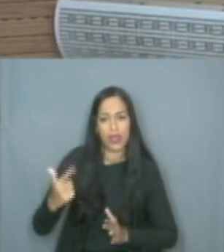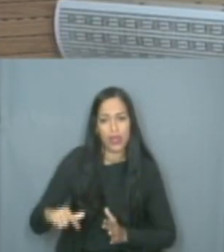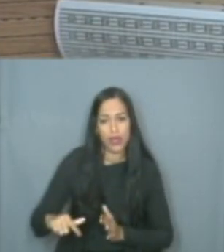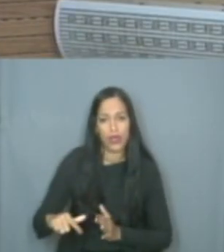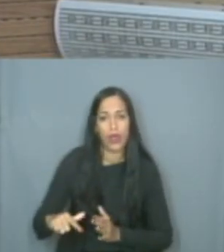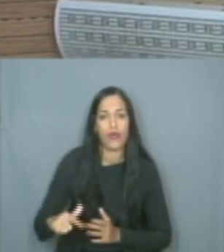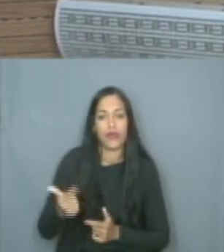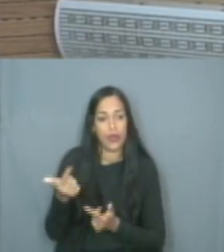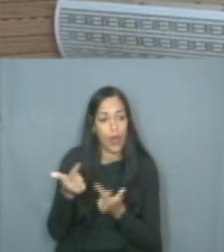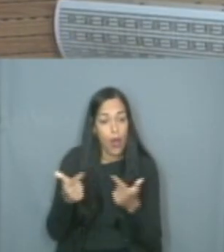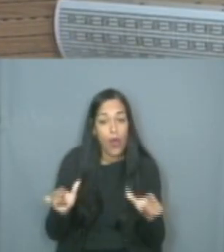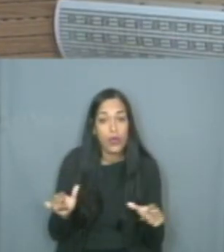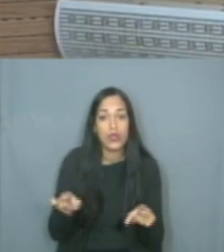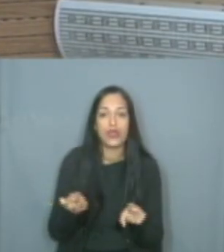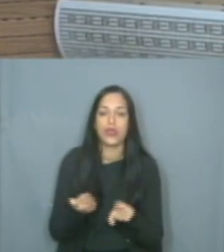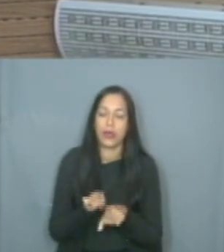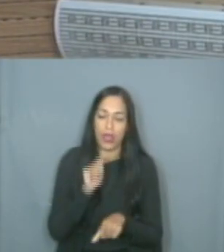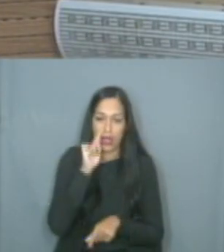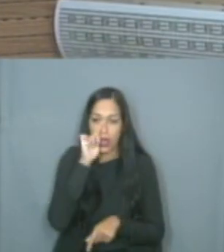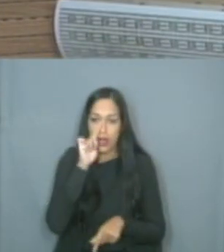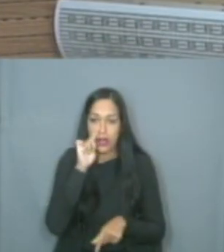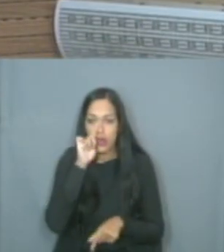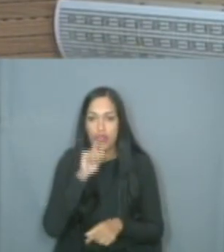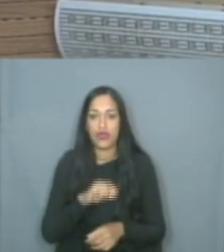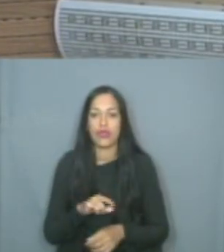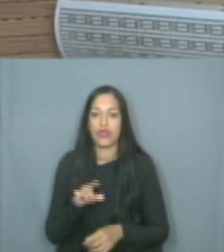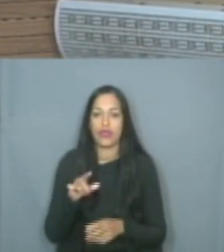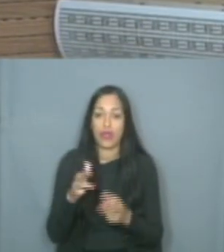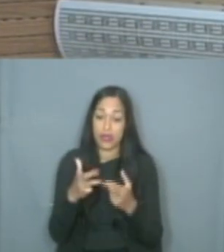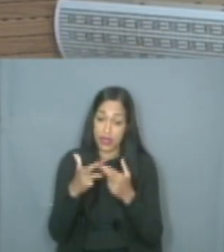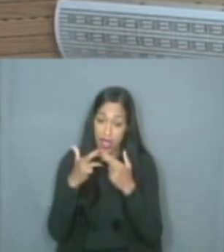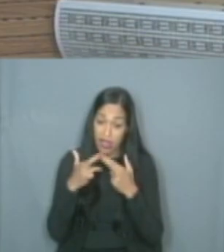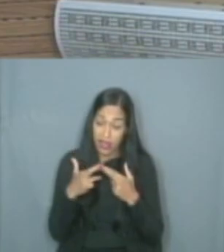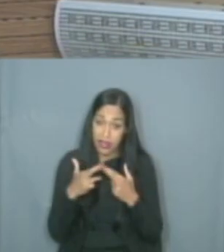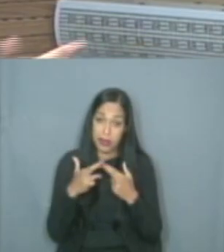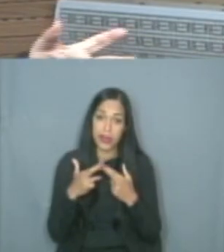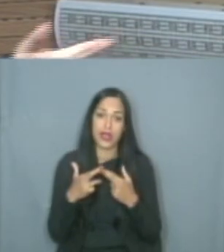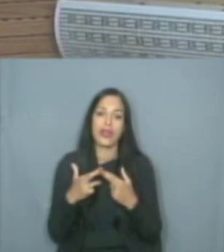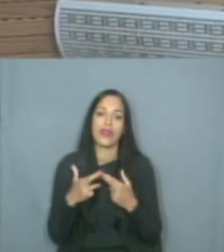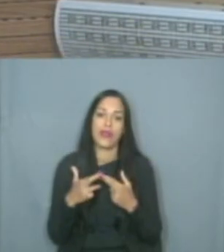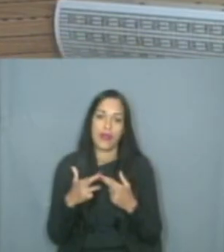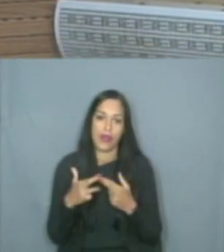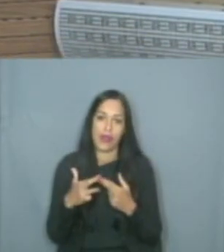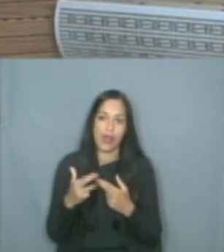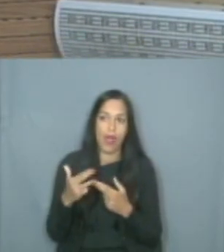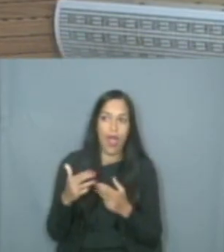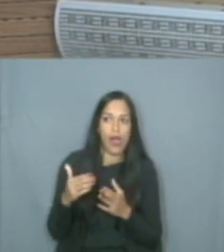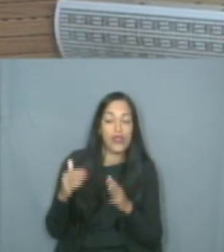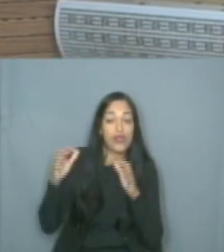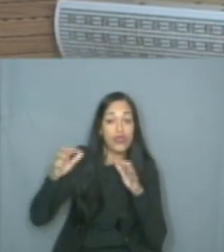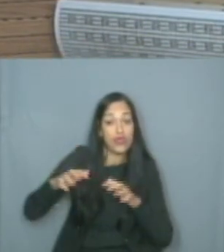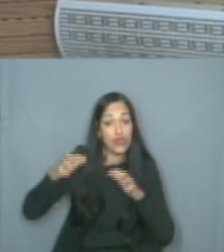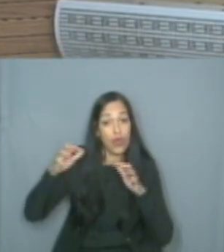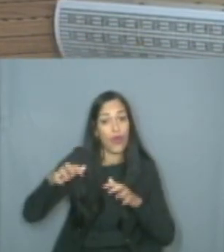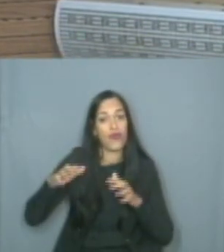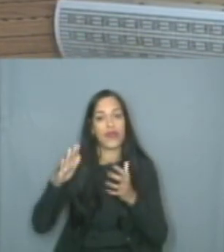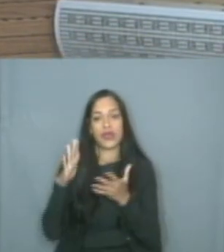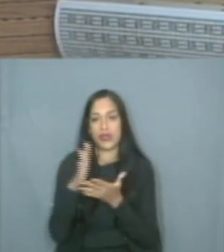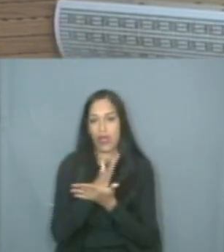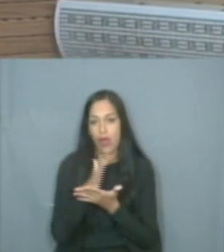de outras, porque oferecem riscos. Então, esses requerimentos vão muito nesse sentido. Nas últimas chuvas, muitas